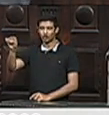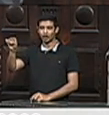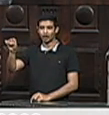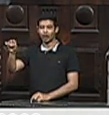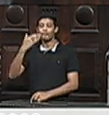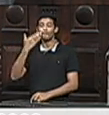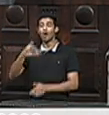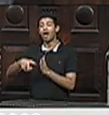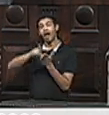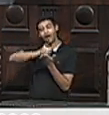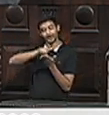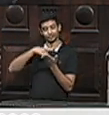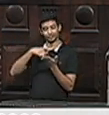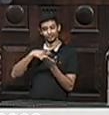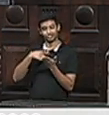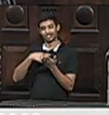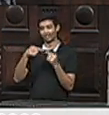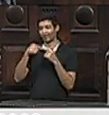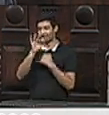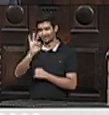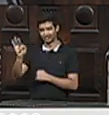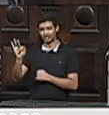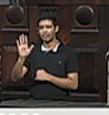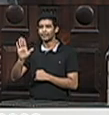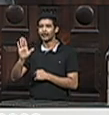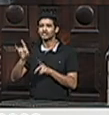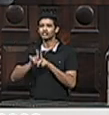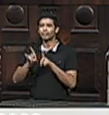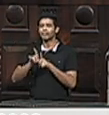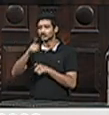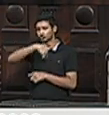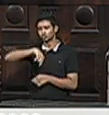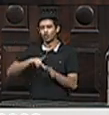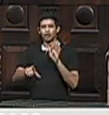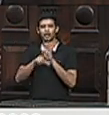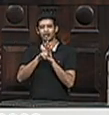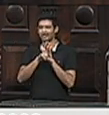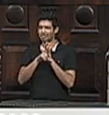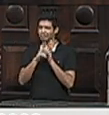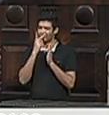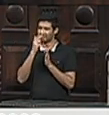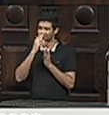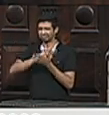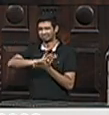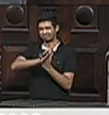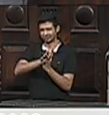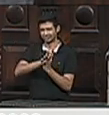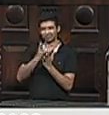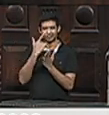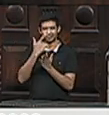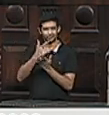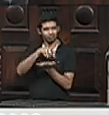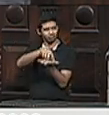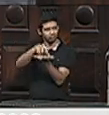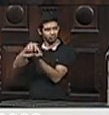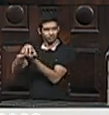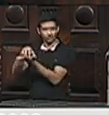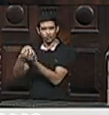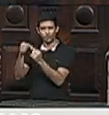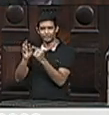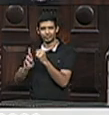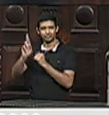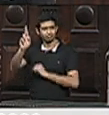11.648, de março de 2008, a nossa lei estadual, que o governo agora pretende modificar, é de 2008, também é de maio